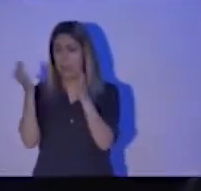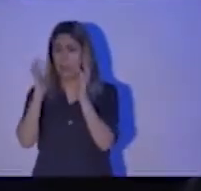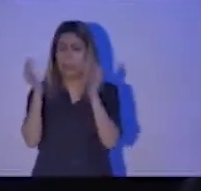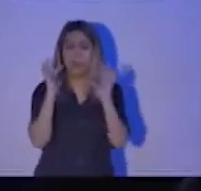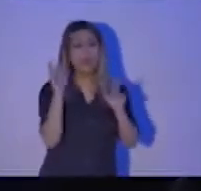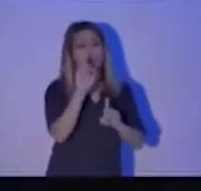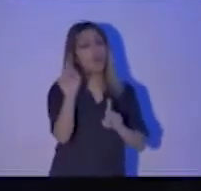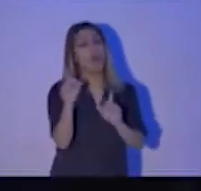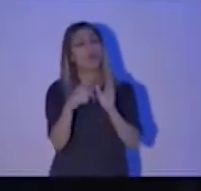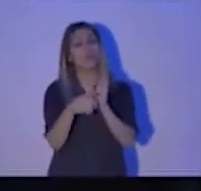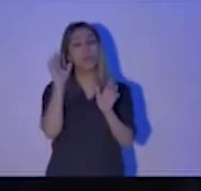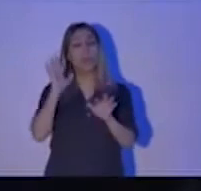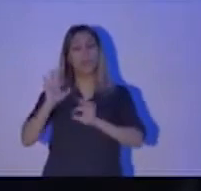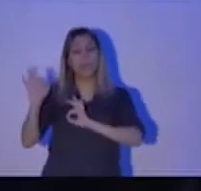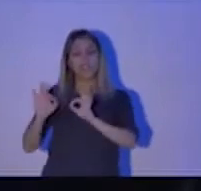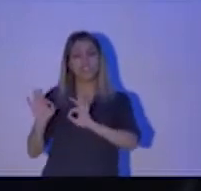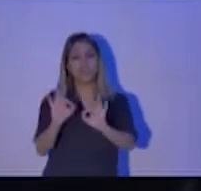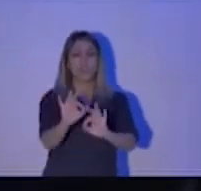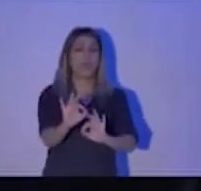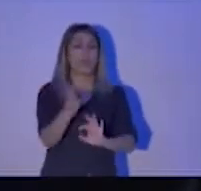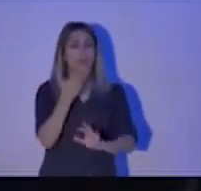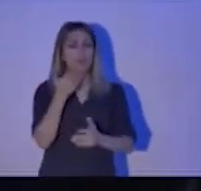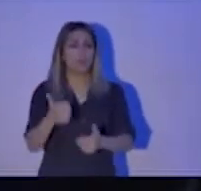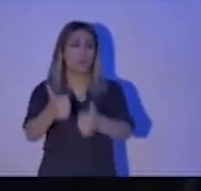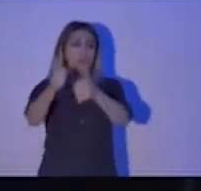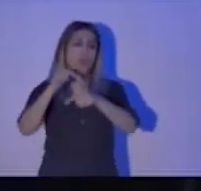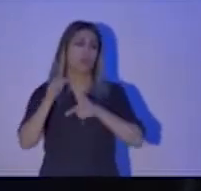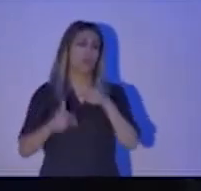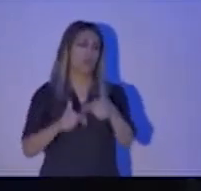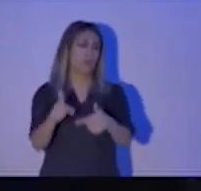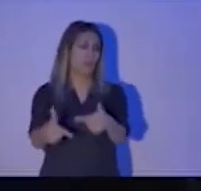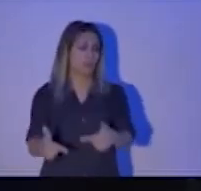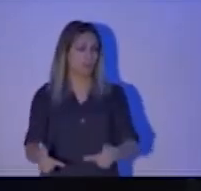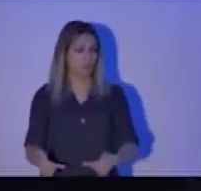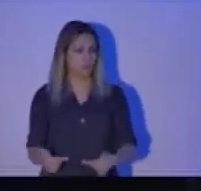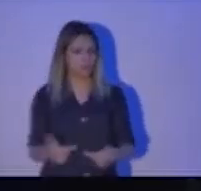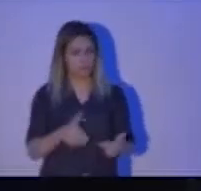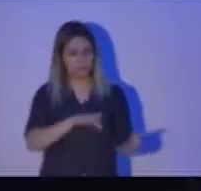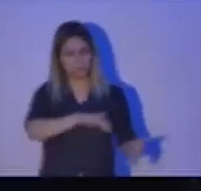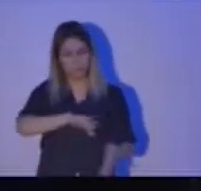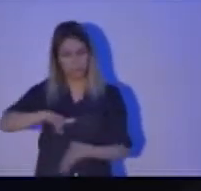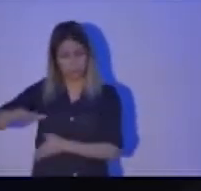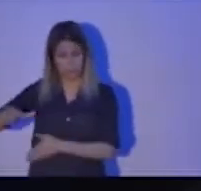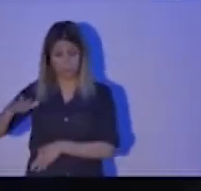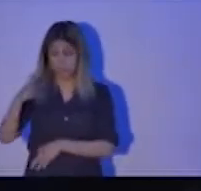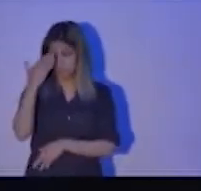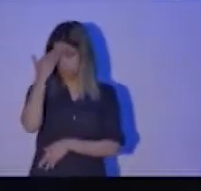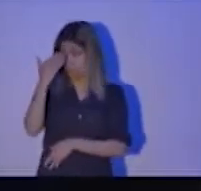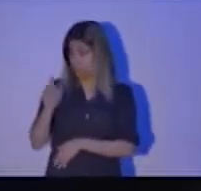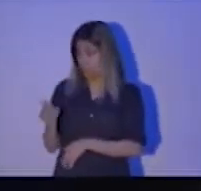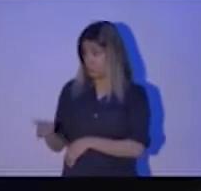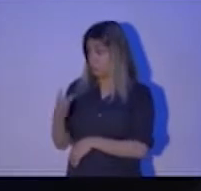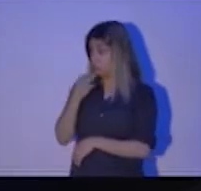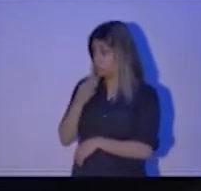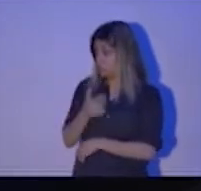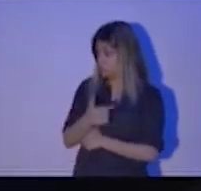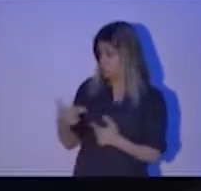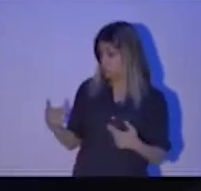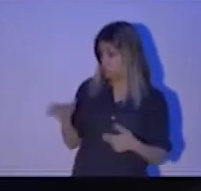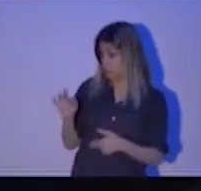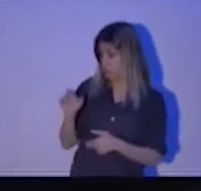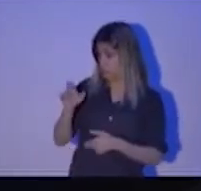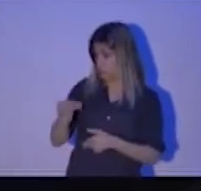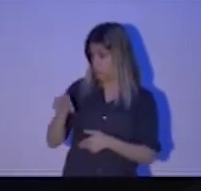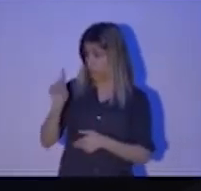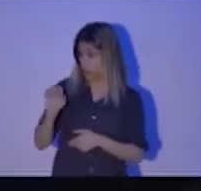Obrigada. Leila, um comentário rápido sobre Fundeb por parte dos secretários